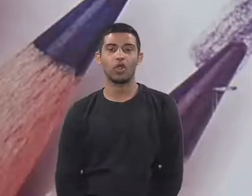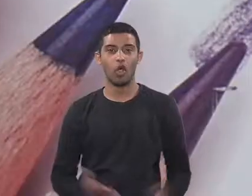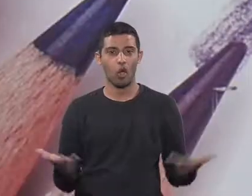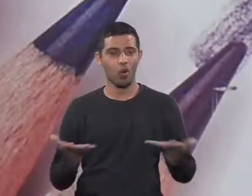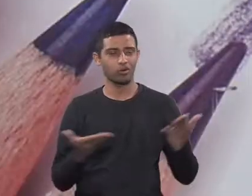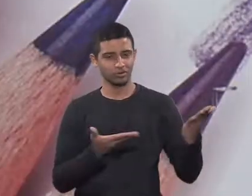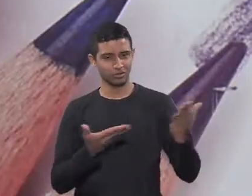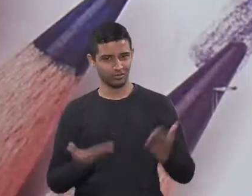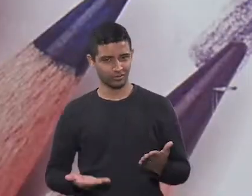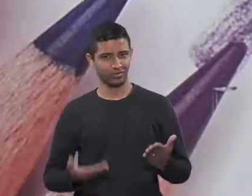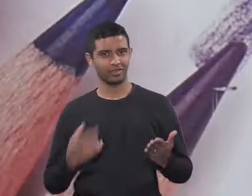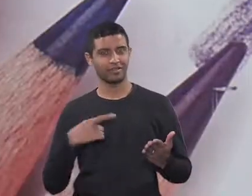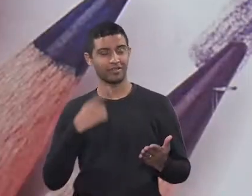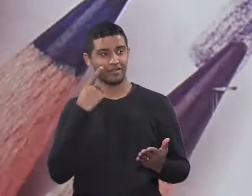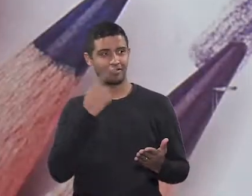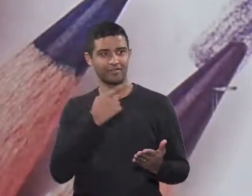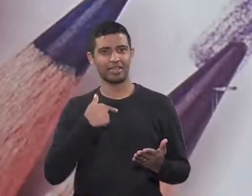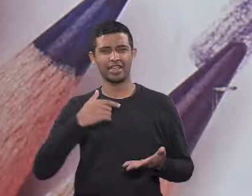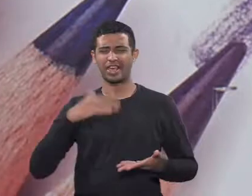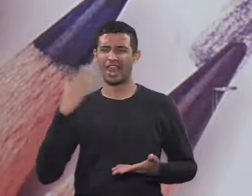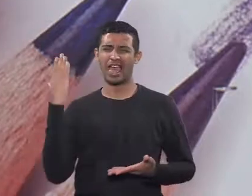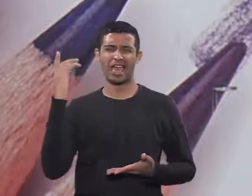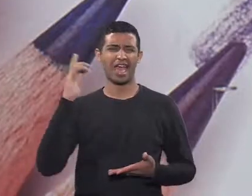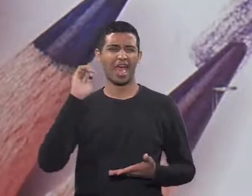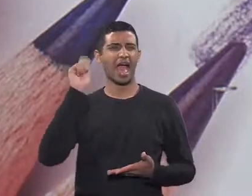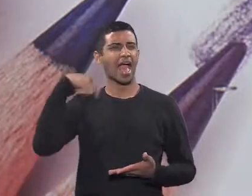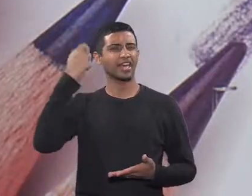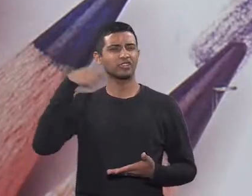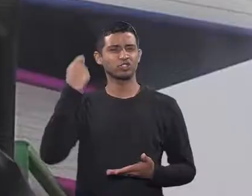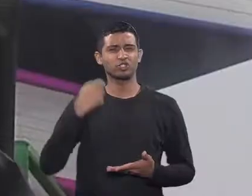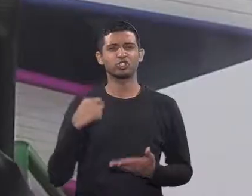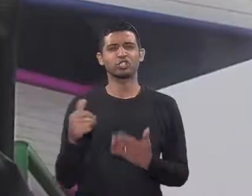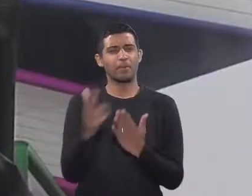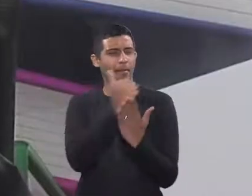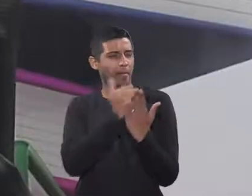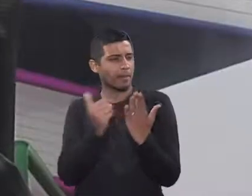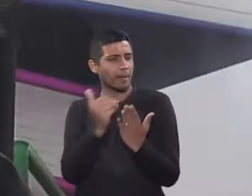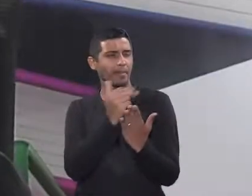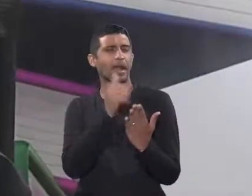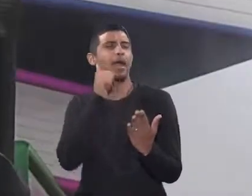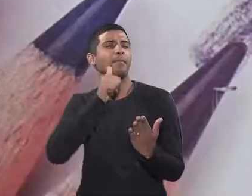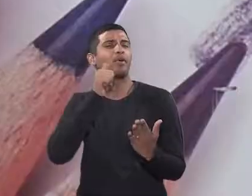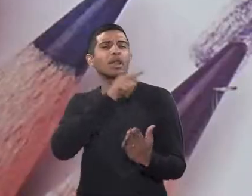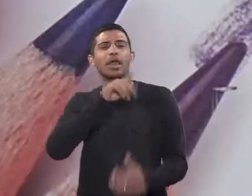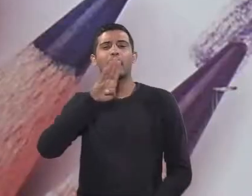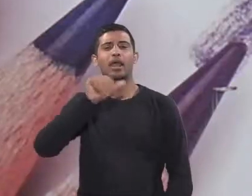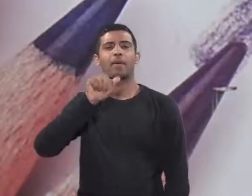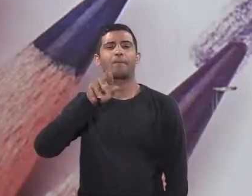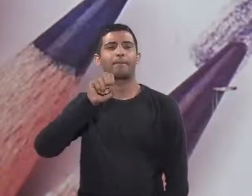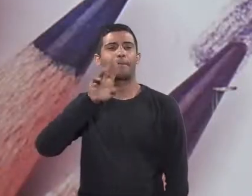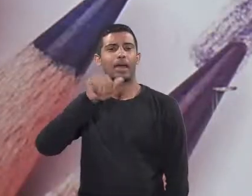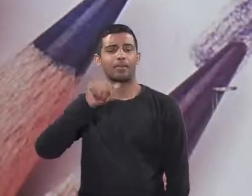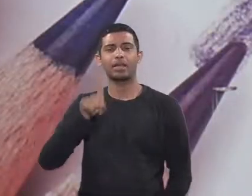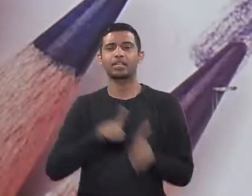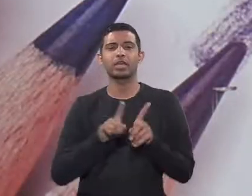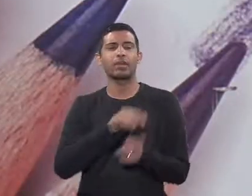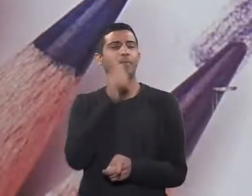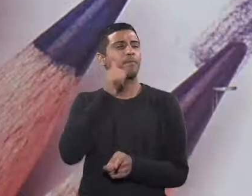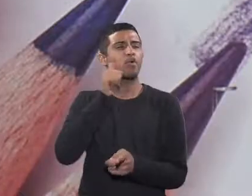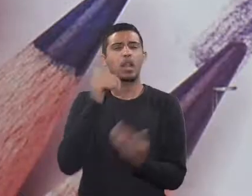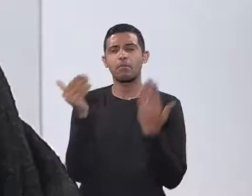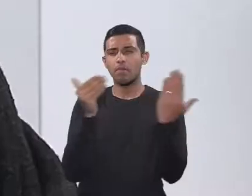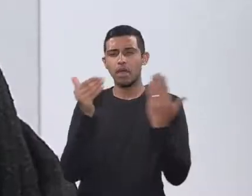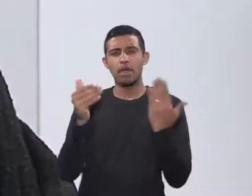Minhas convidadas são a premiada artista plástica Bárbara Correia da Silva e a psiquiatra